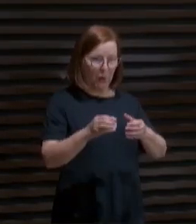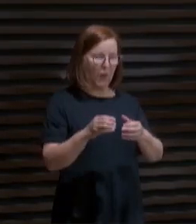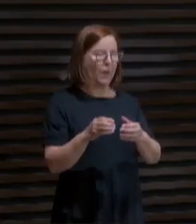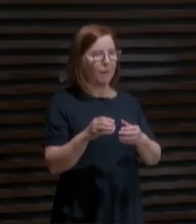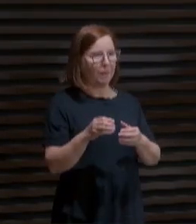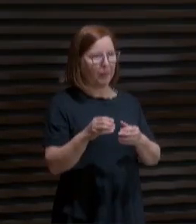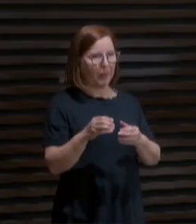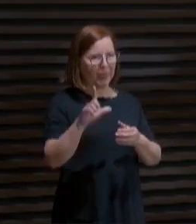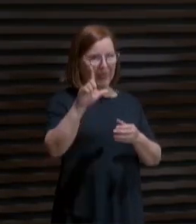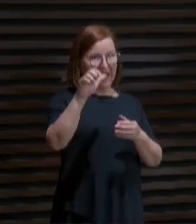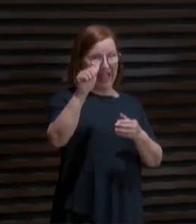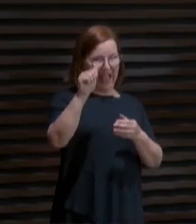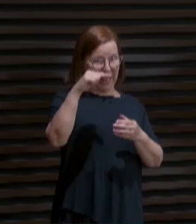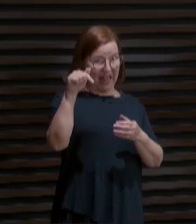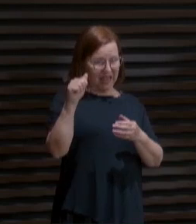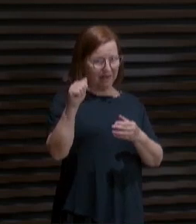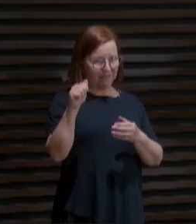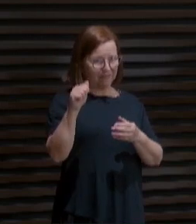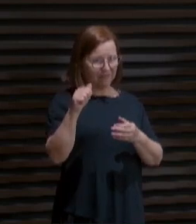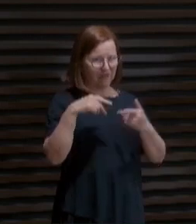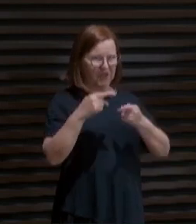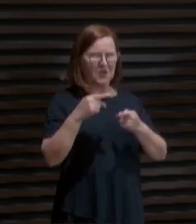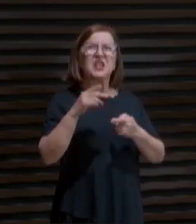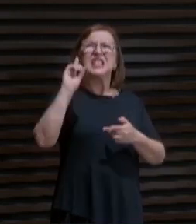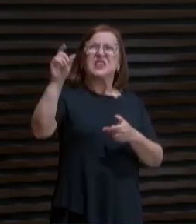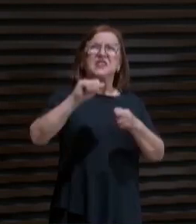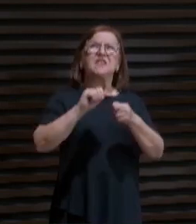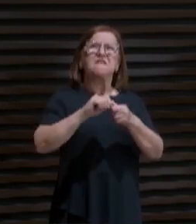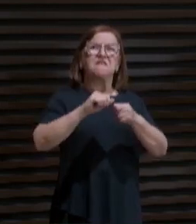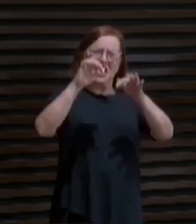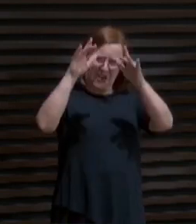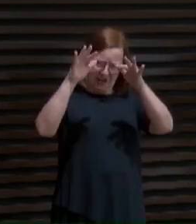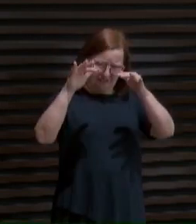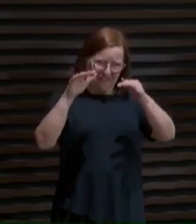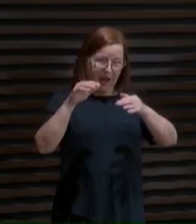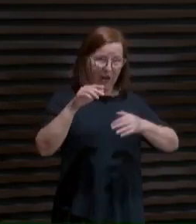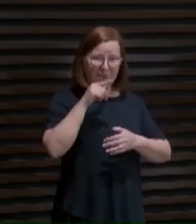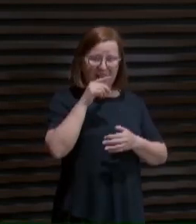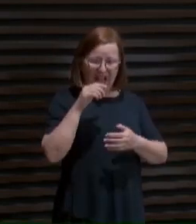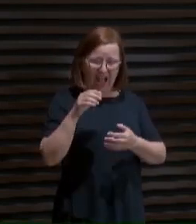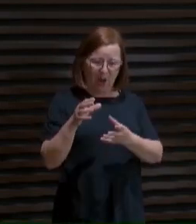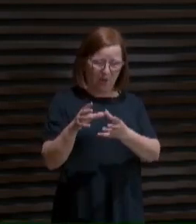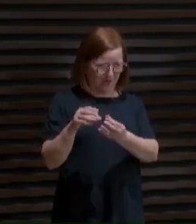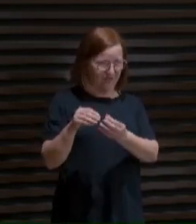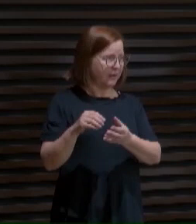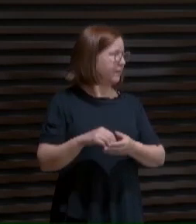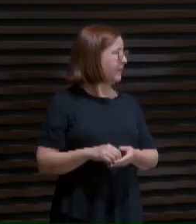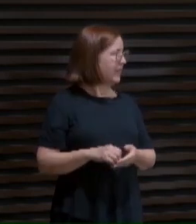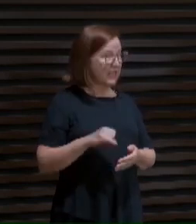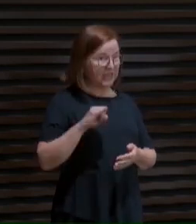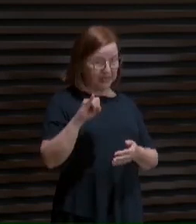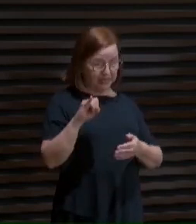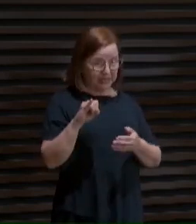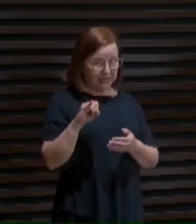só quero que o orvalho caia no novelo. É uma enrolação danada isso aqui. Molha aqui. Se molhar só